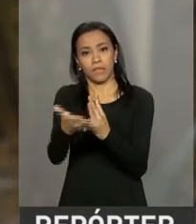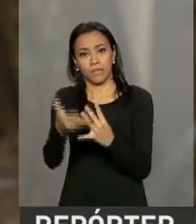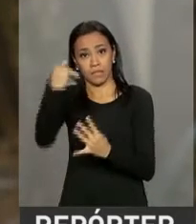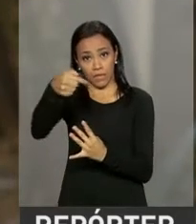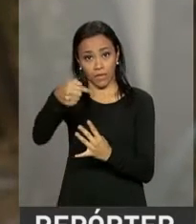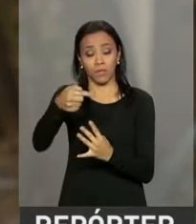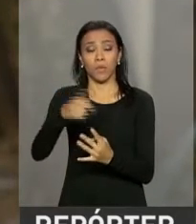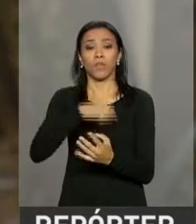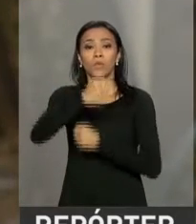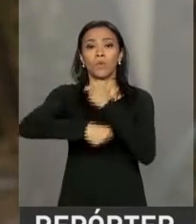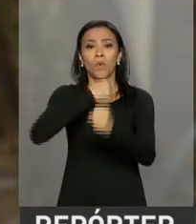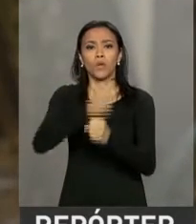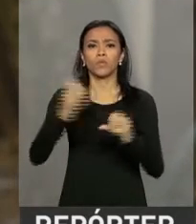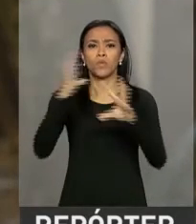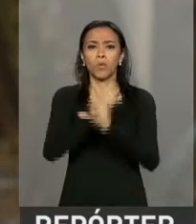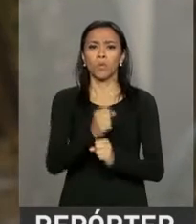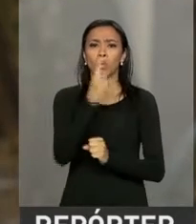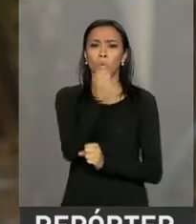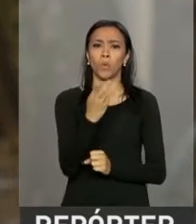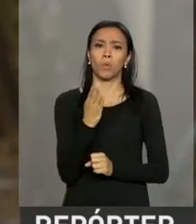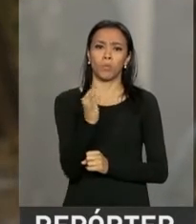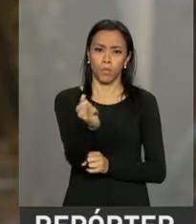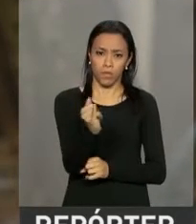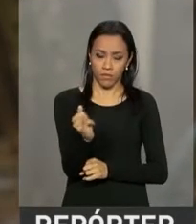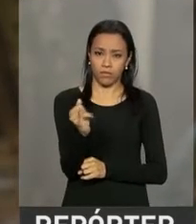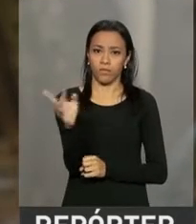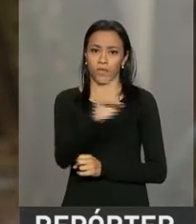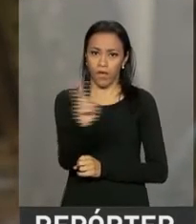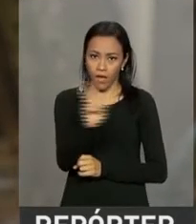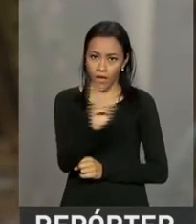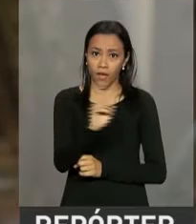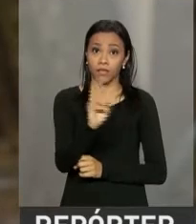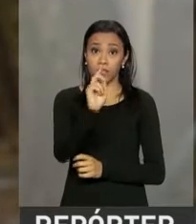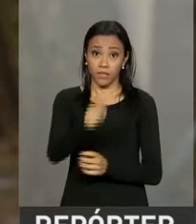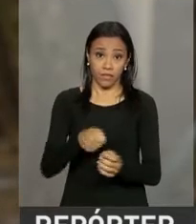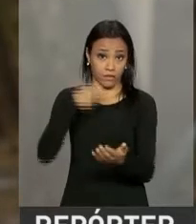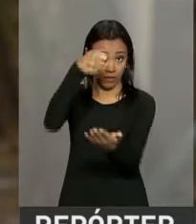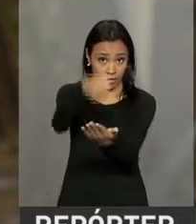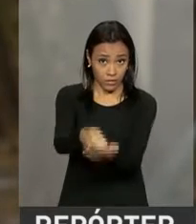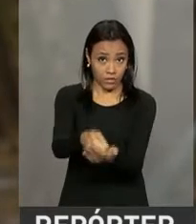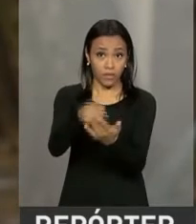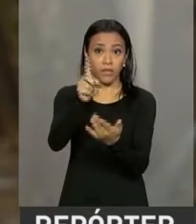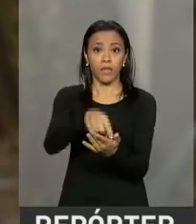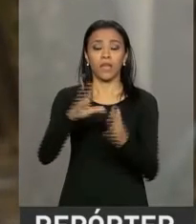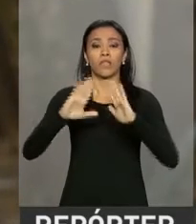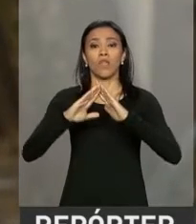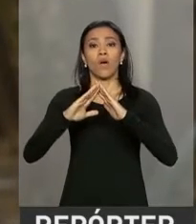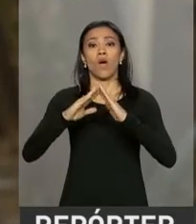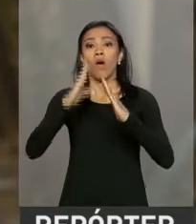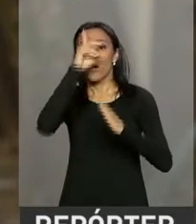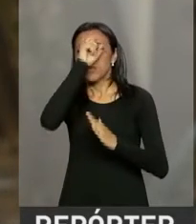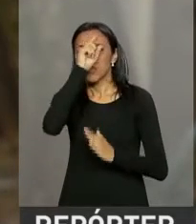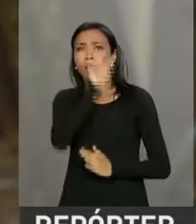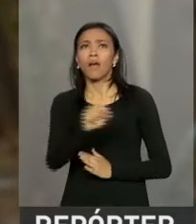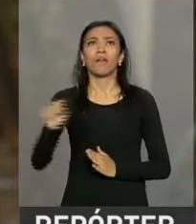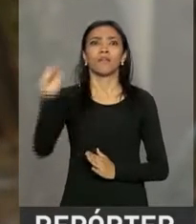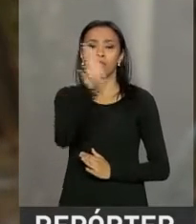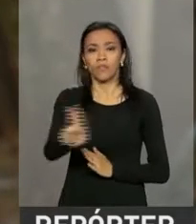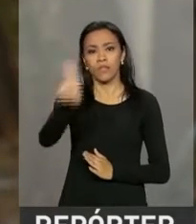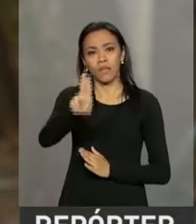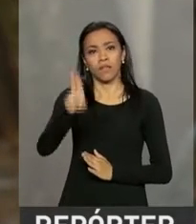quase 1 bilhão de reais de recursos federais empregados no custeio dos hospitais universitários de todo o país